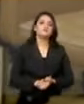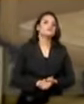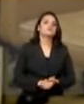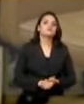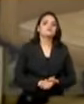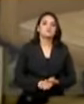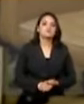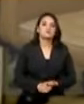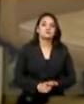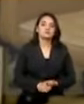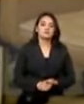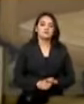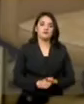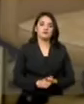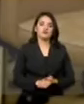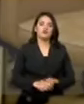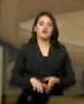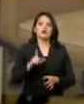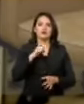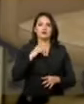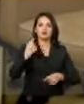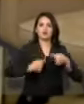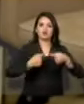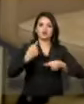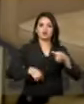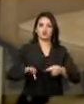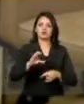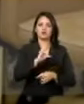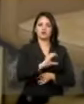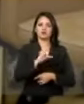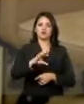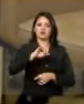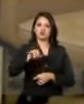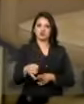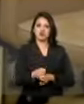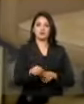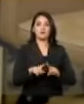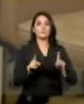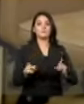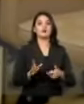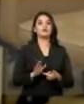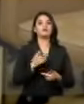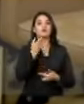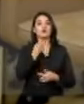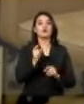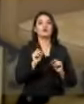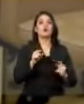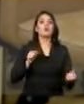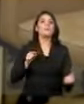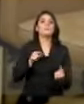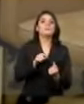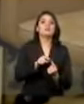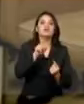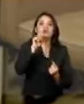ofertando parecer sobre a tramitação dessa matéria, onde constou que a finalidade era exatamente a